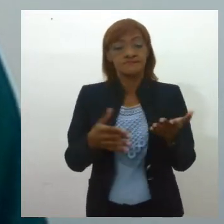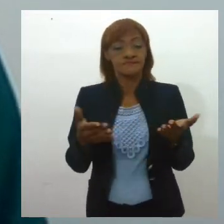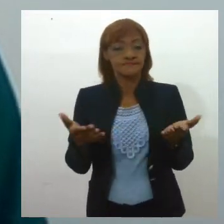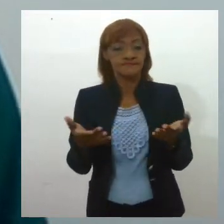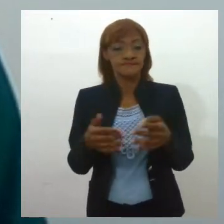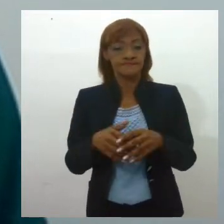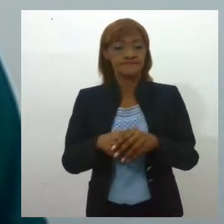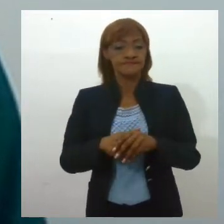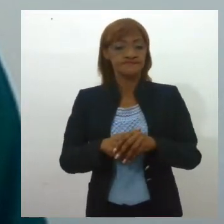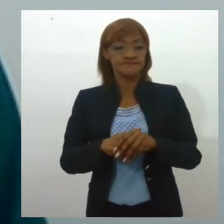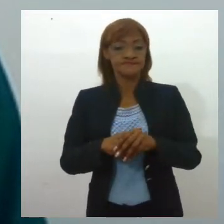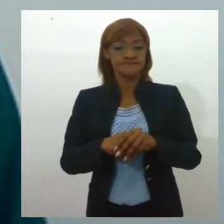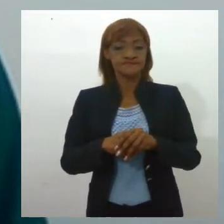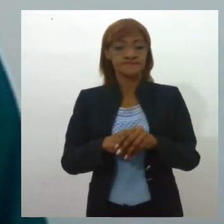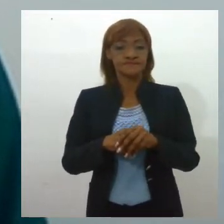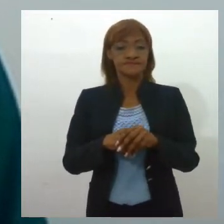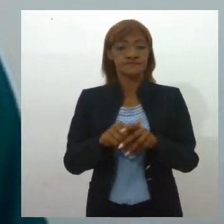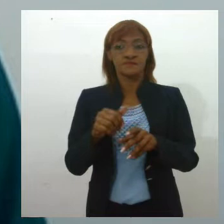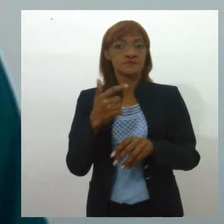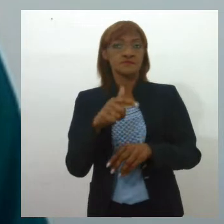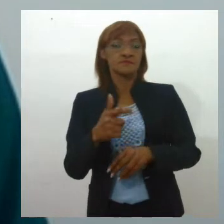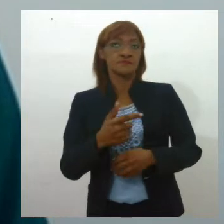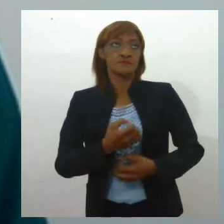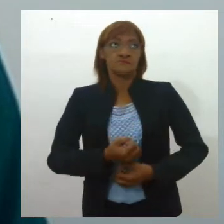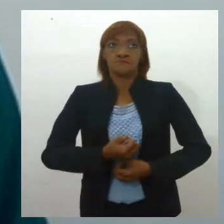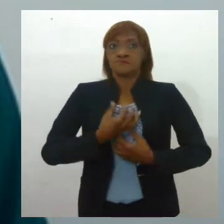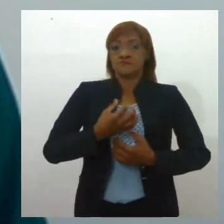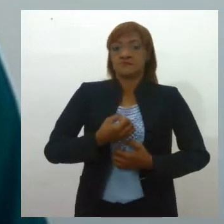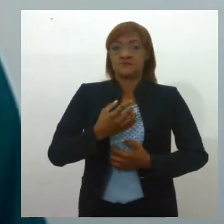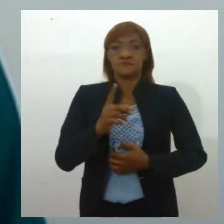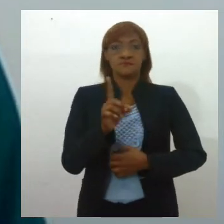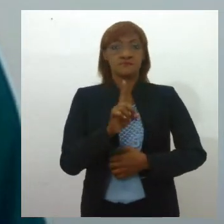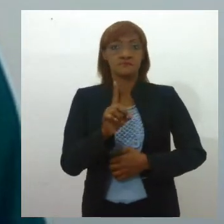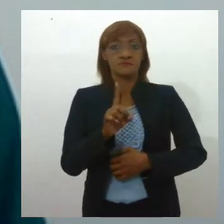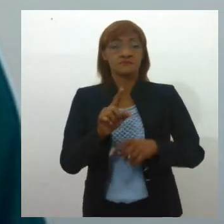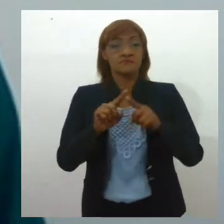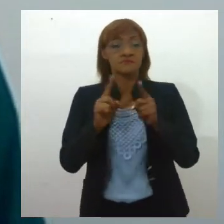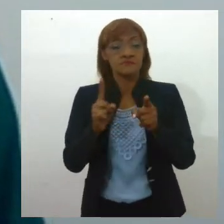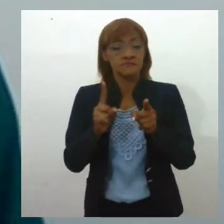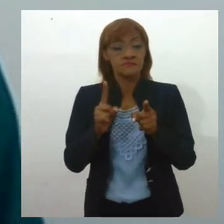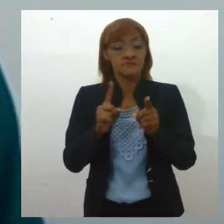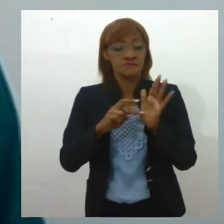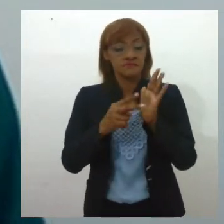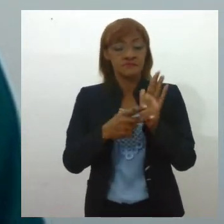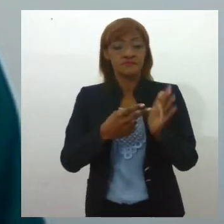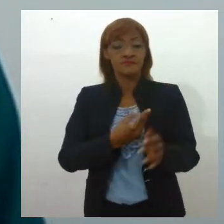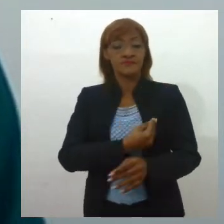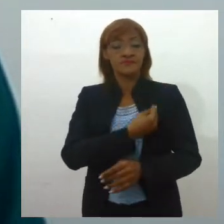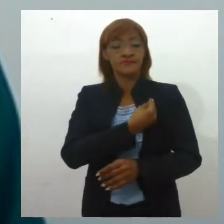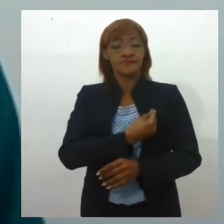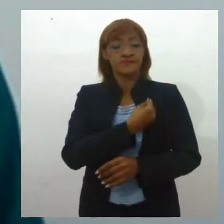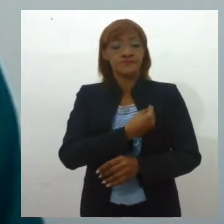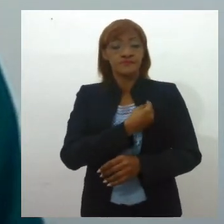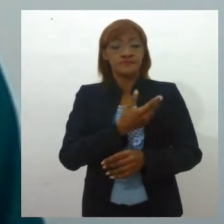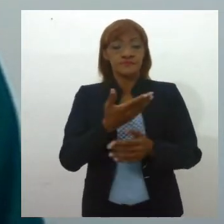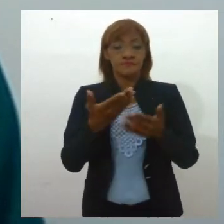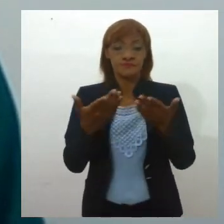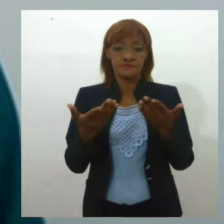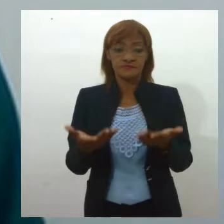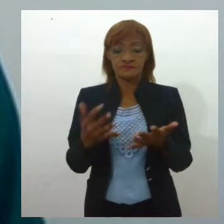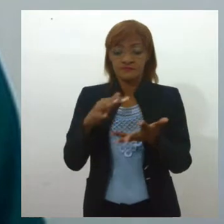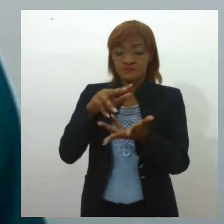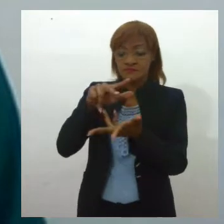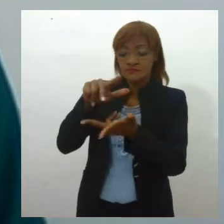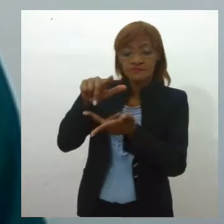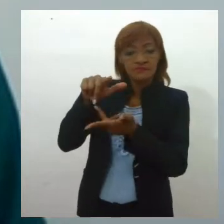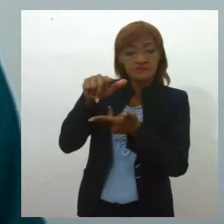questão romântica, poética, é uma questão de sobrevivência. Estamos no mesmo planeta,